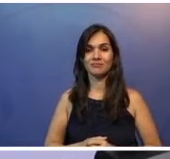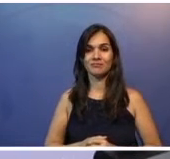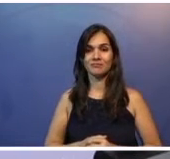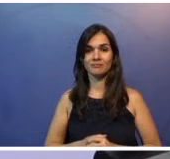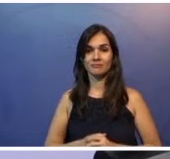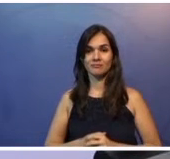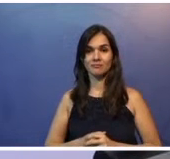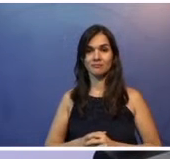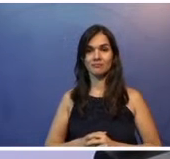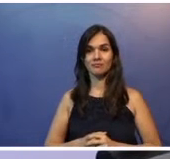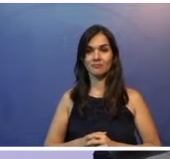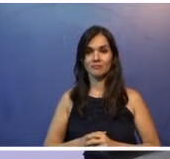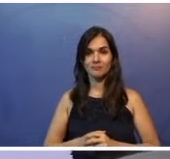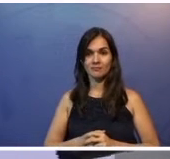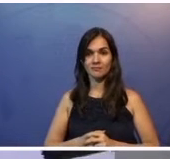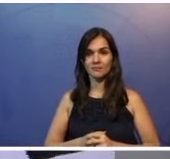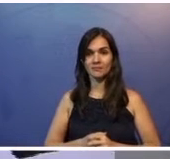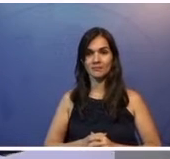diminuiu